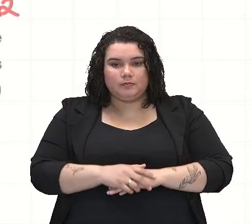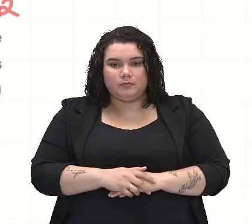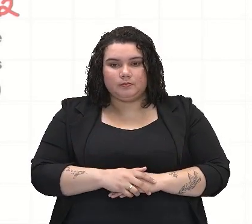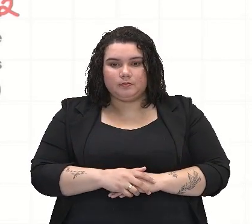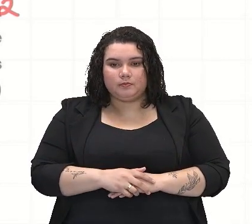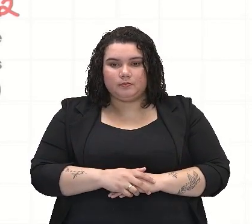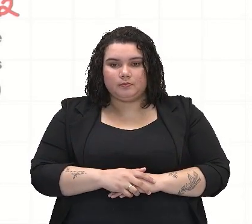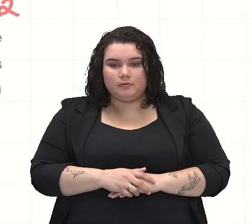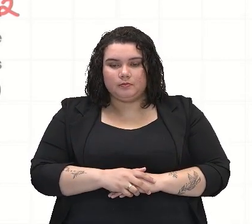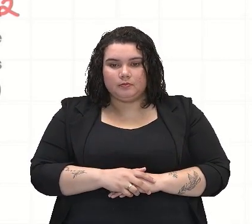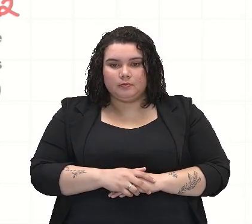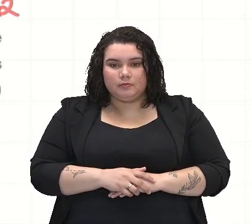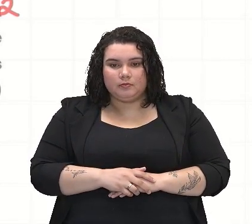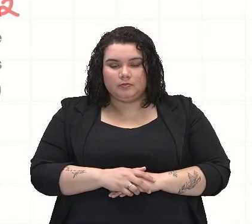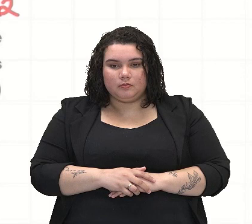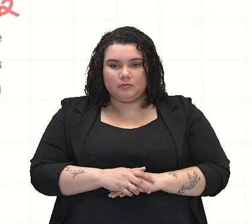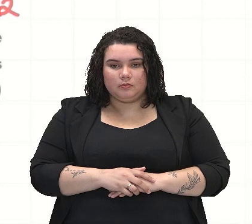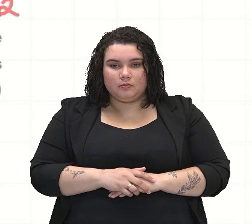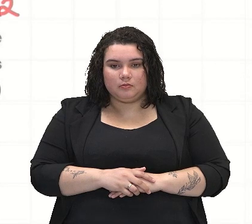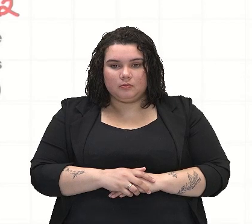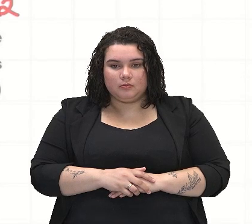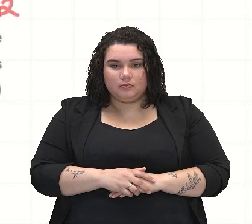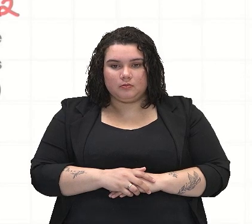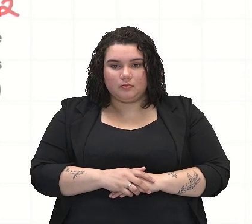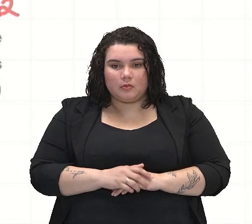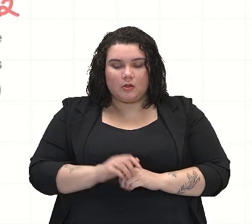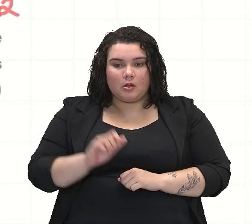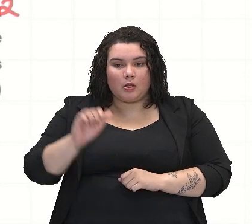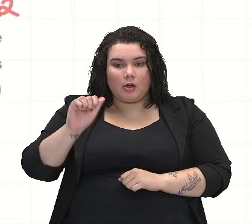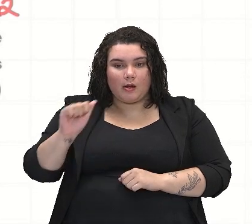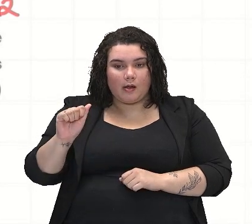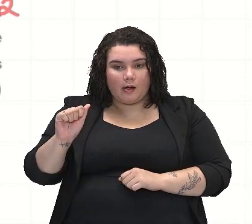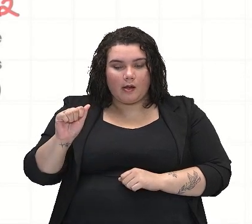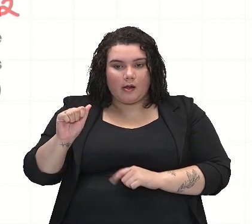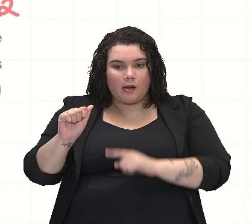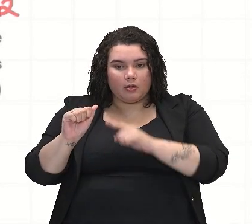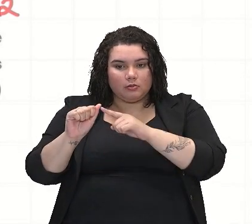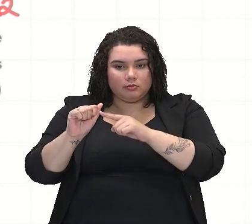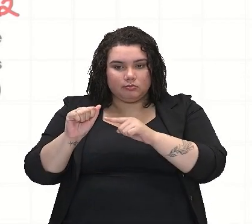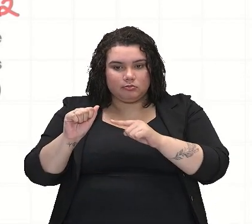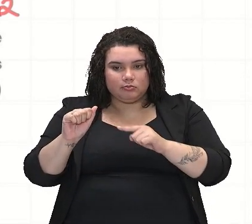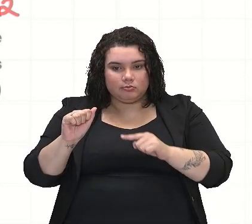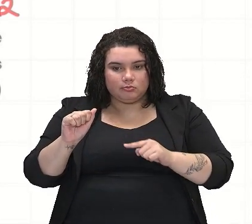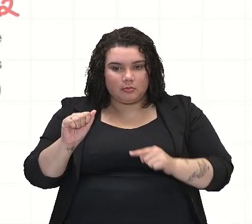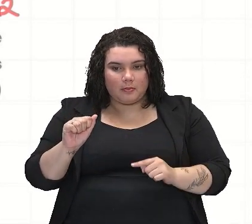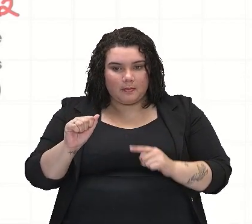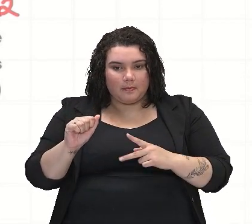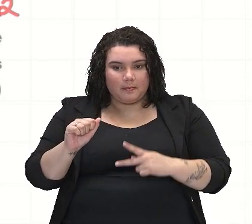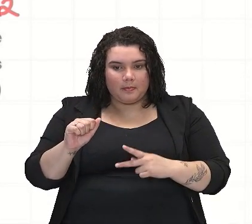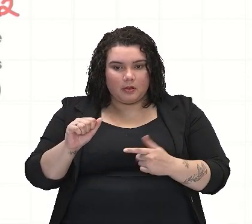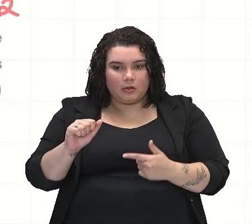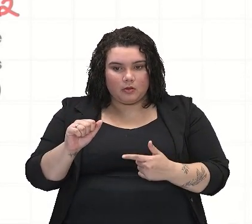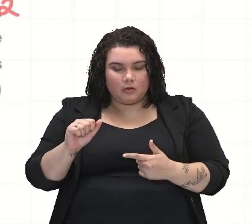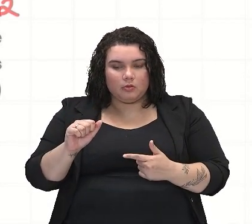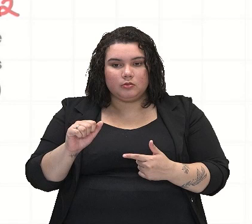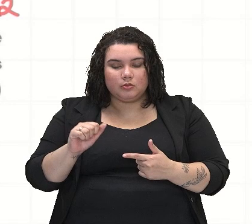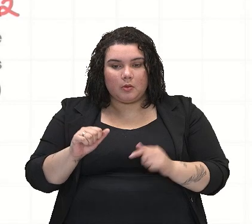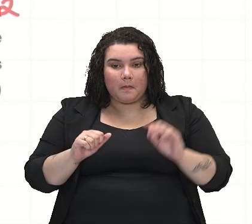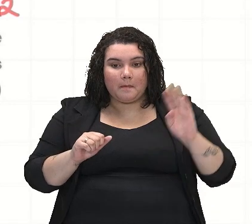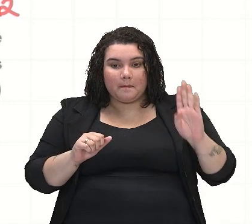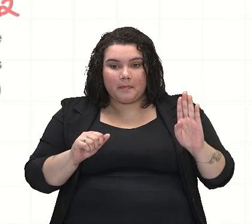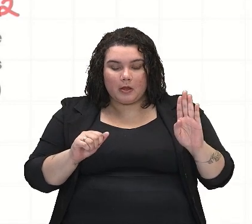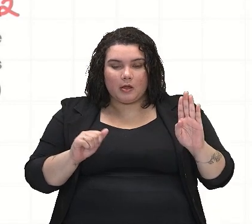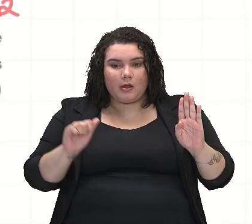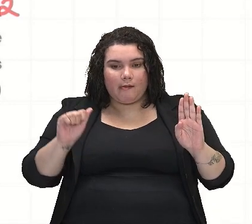voltar aqui, ó. De A até o ponto P2 e de B até o ponto